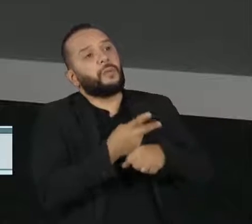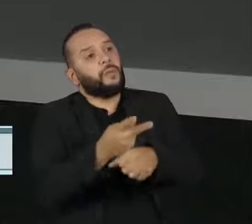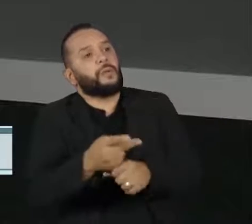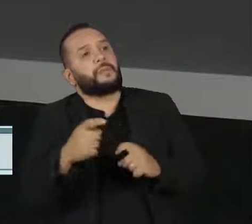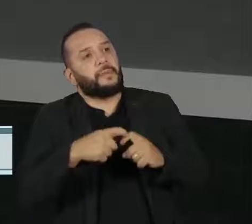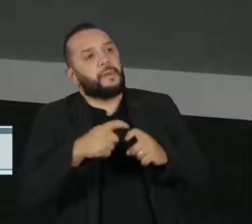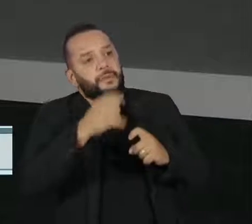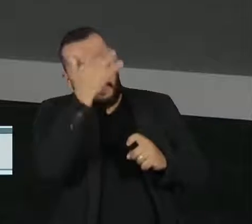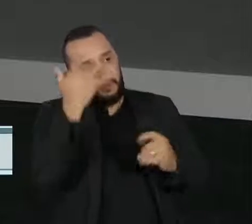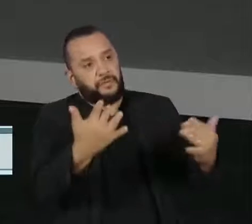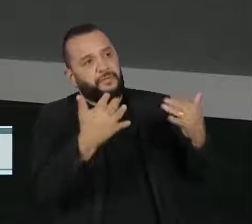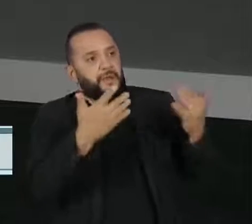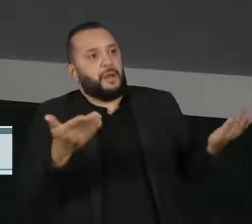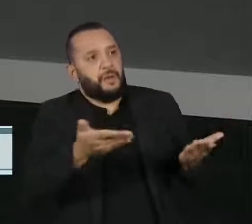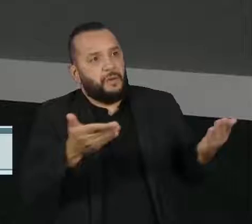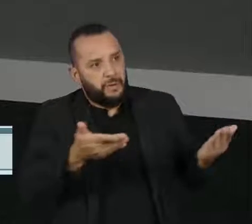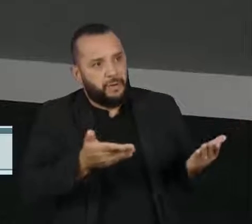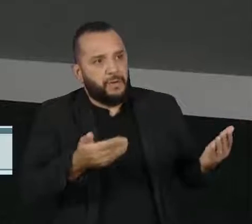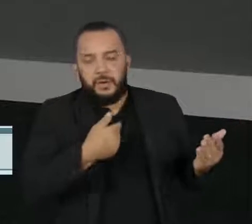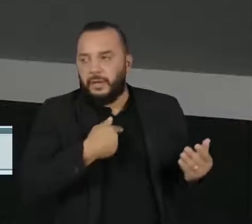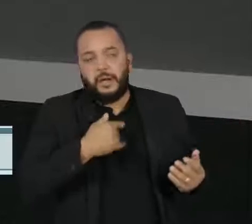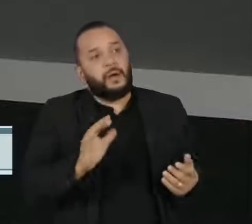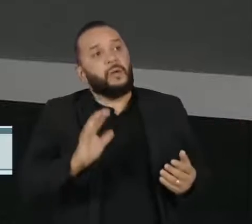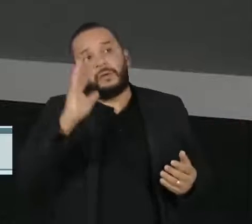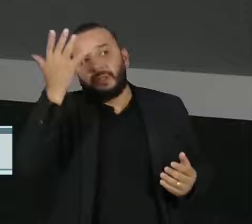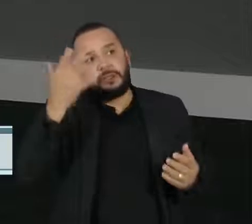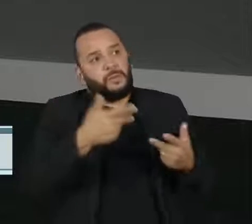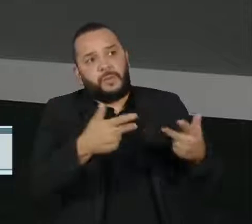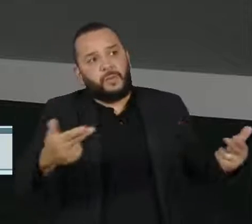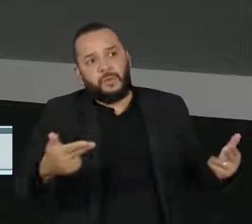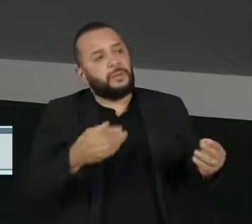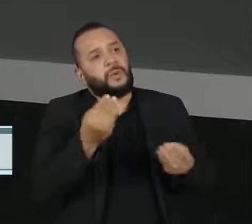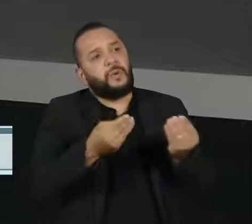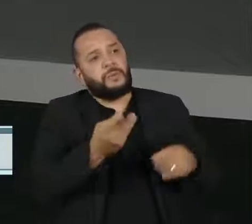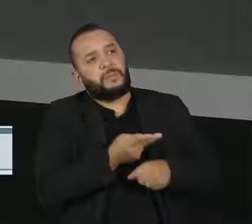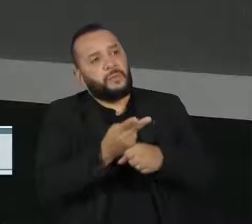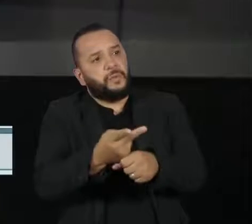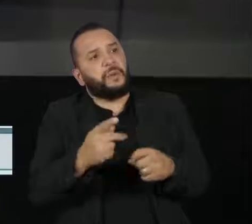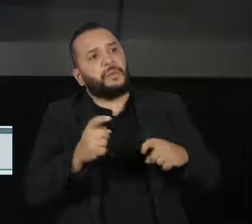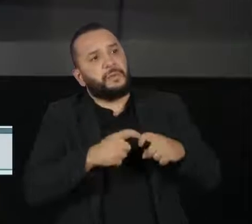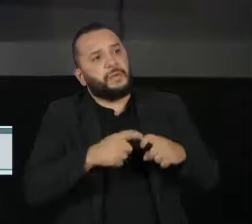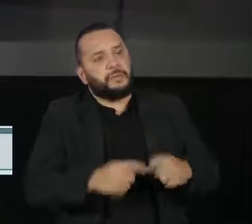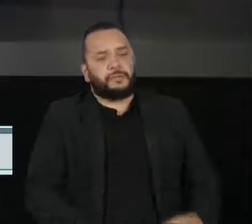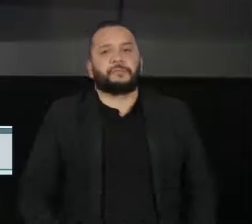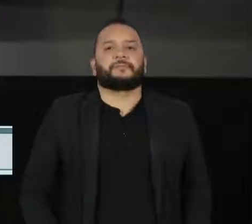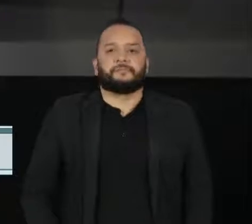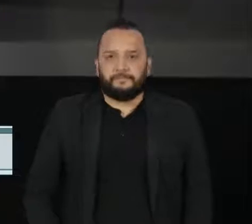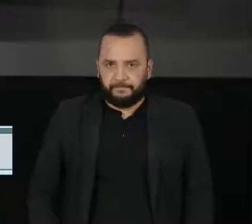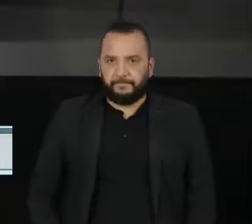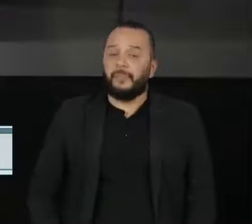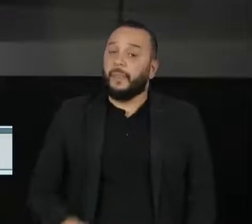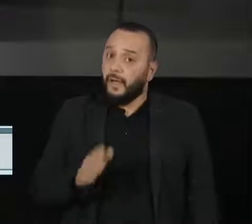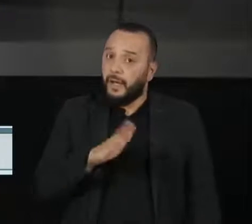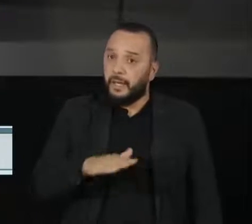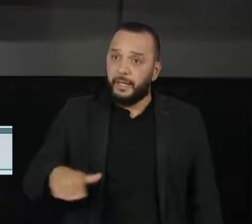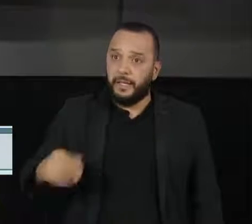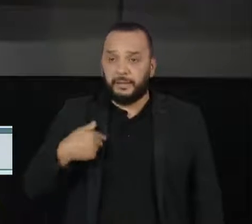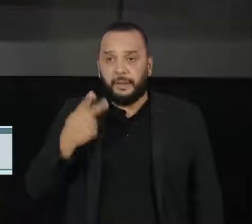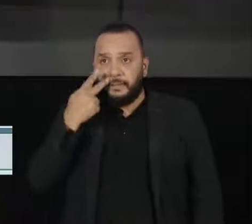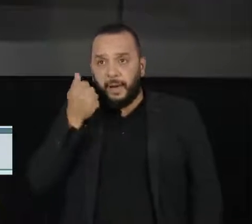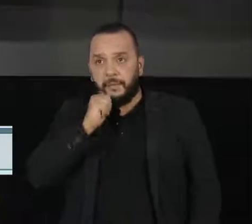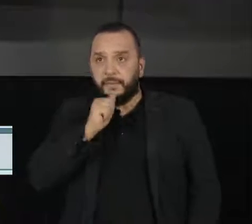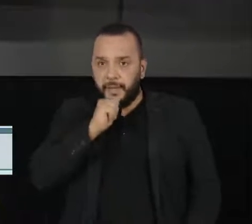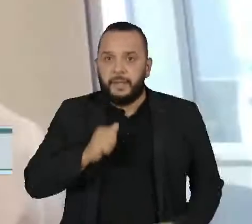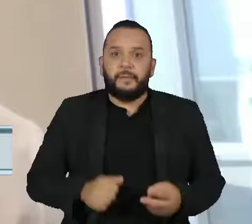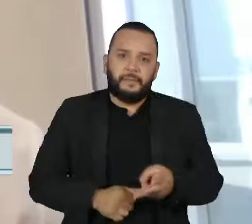estão nos assistindo, de repente, né, alguma coisa do que dissemos chamou a atenção. Quando é hora de procurar um médico? Quando é uma criança e os pais percebem que tem alguma alteração